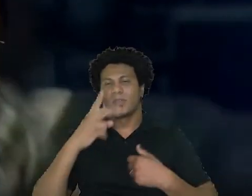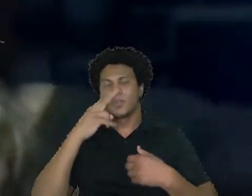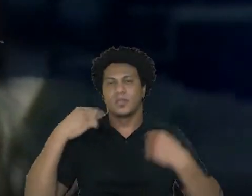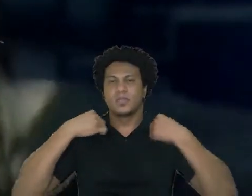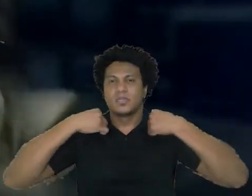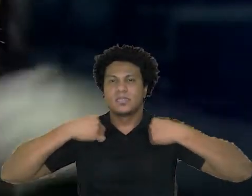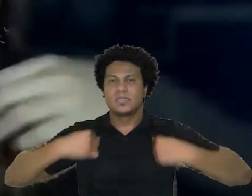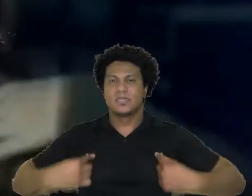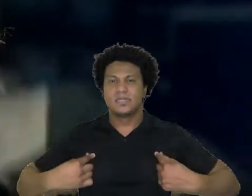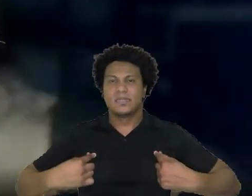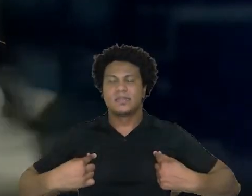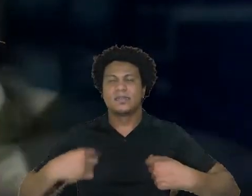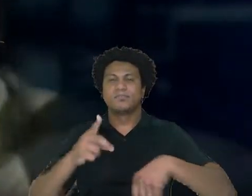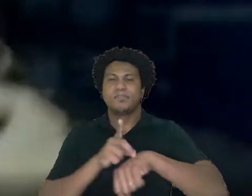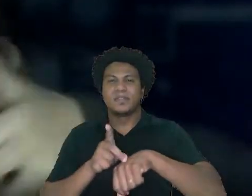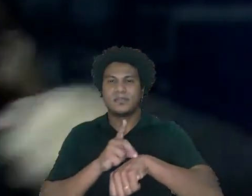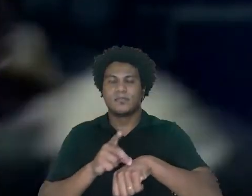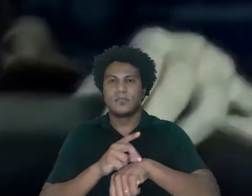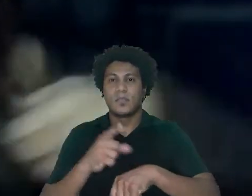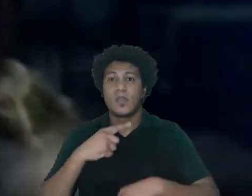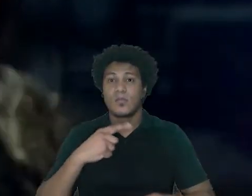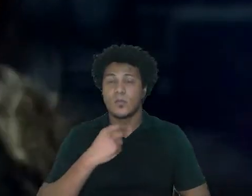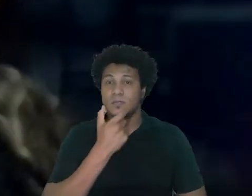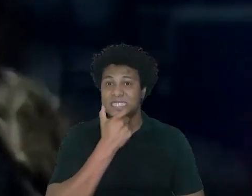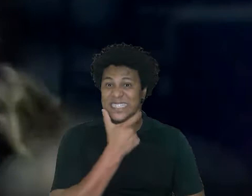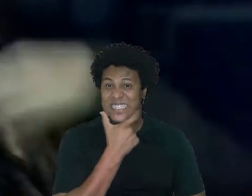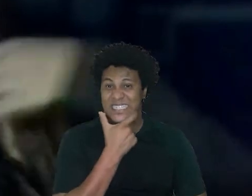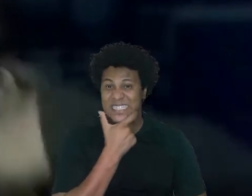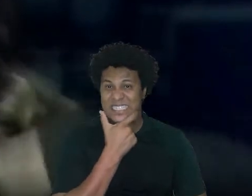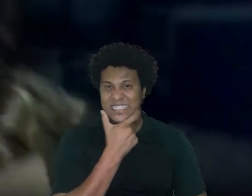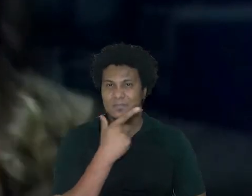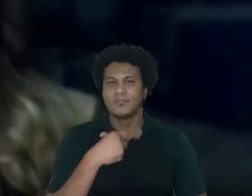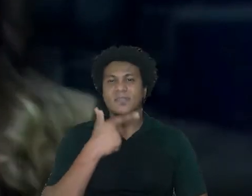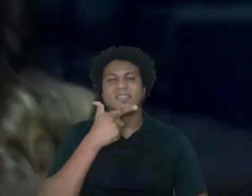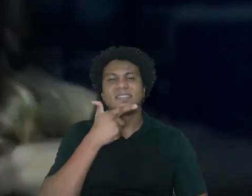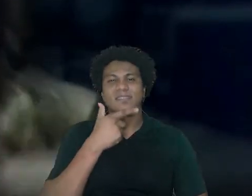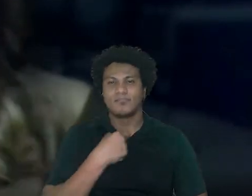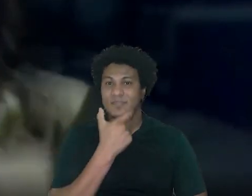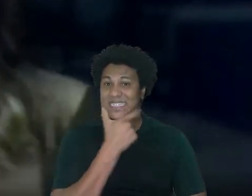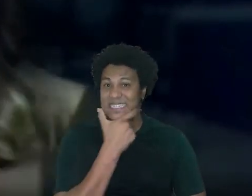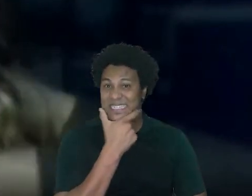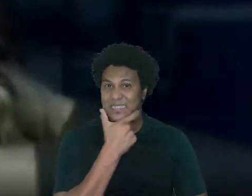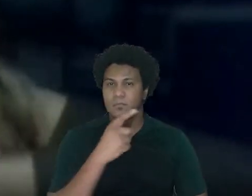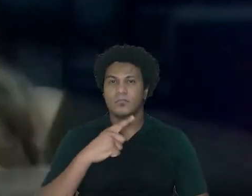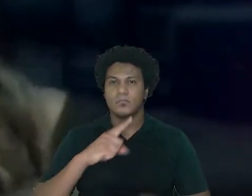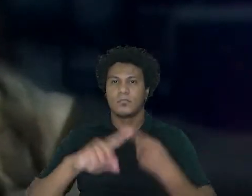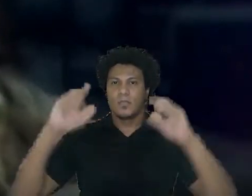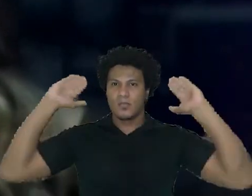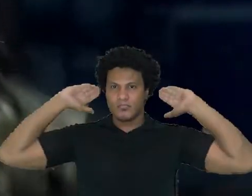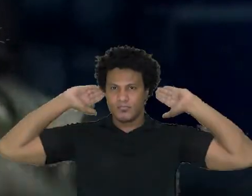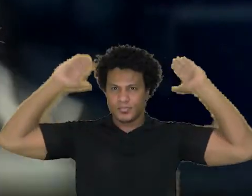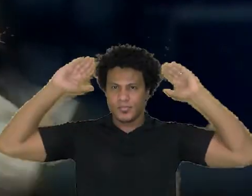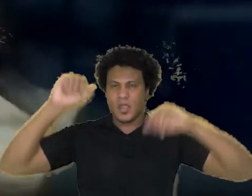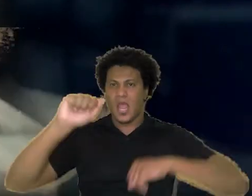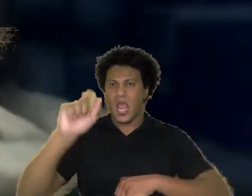um pouco de frio. E estou usando um casaco na parte da frente verde escuro e uma camiseta preta de alcinha. Eu tenho um sorriso